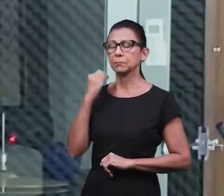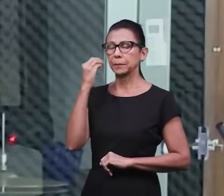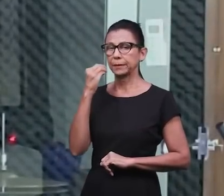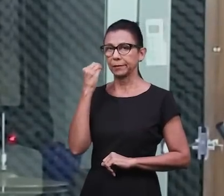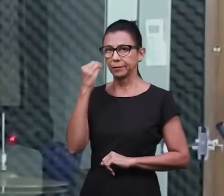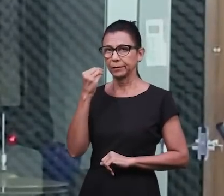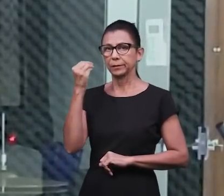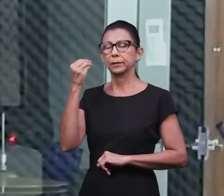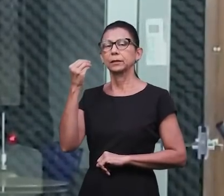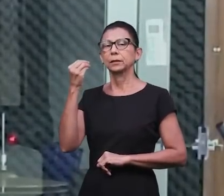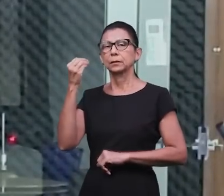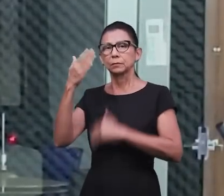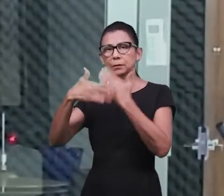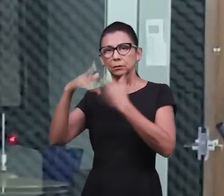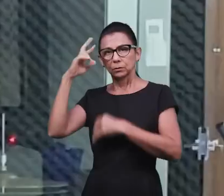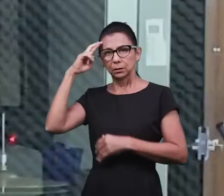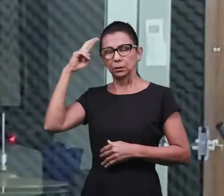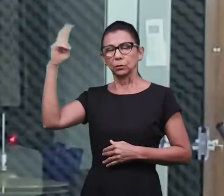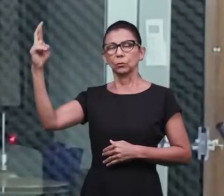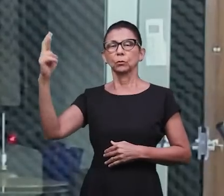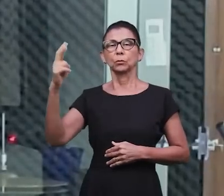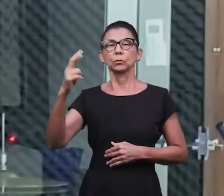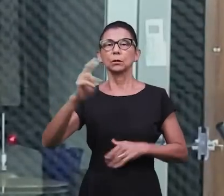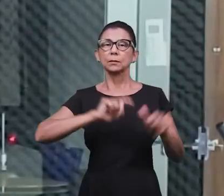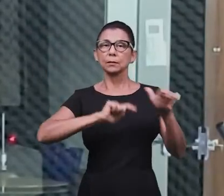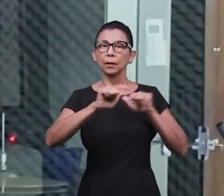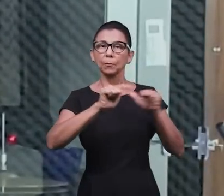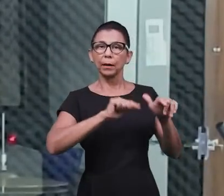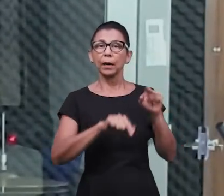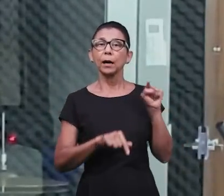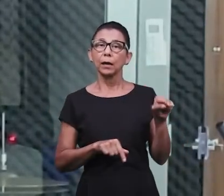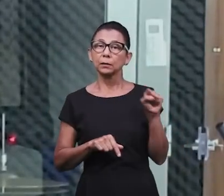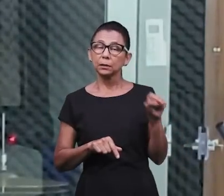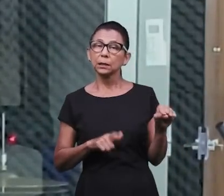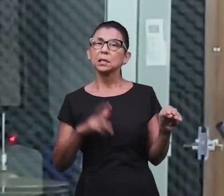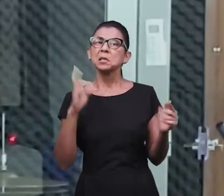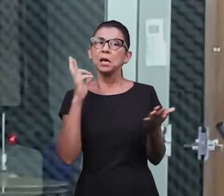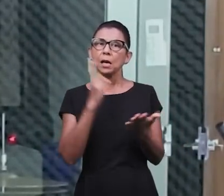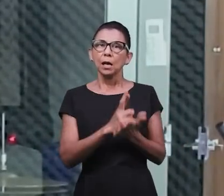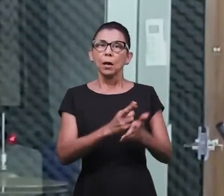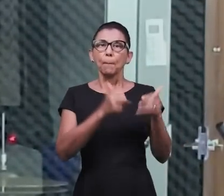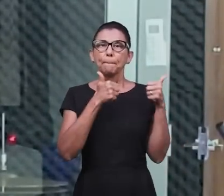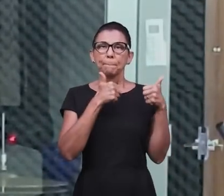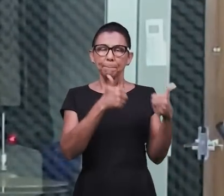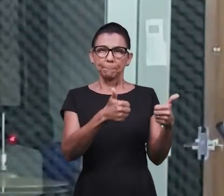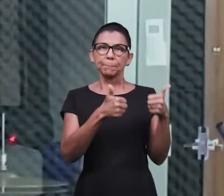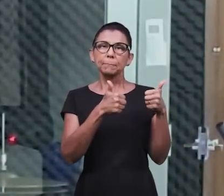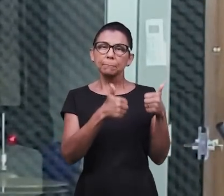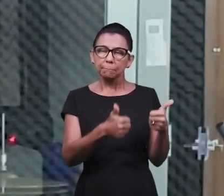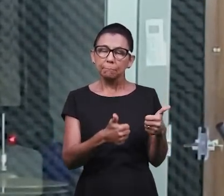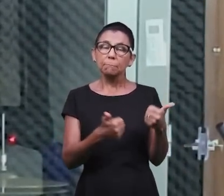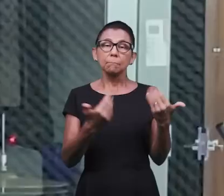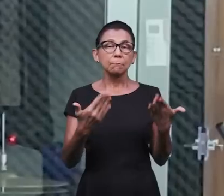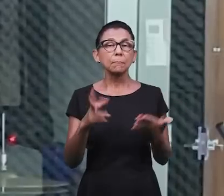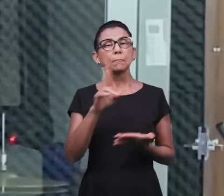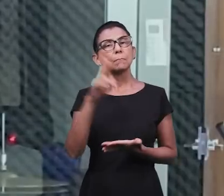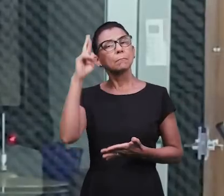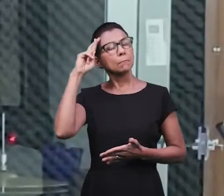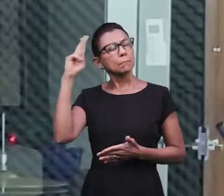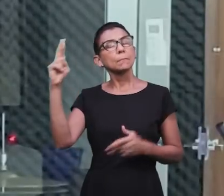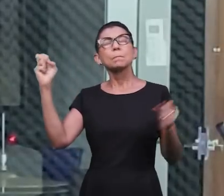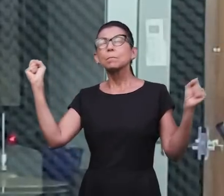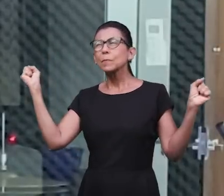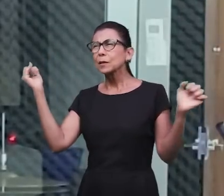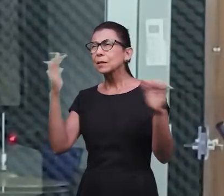cidade, né? O trabalho que a gente tem feito ali tem gerado muitos frutos, né? E o nome do Senhor tem sido